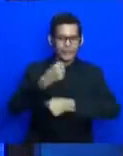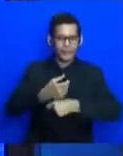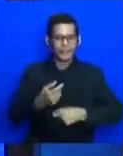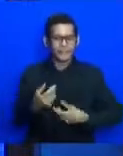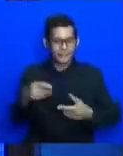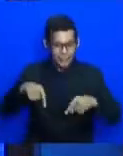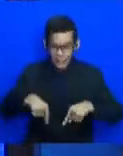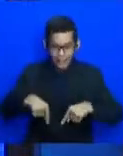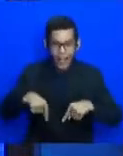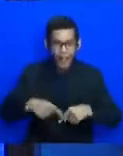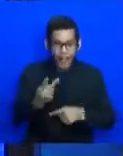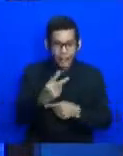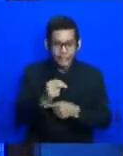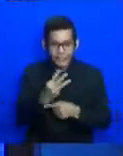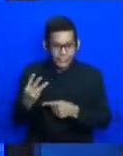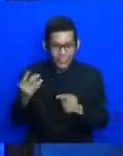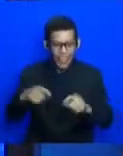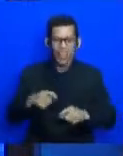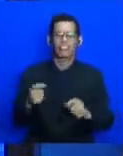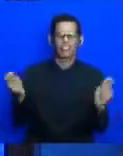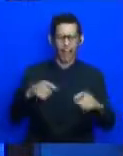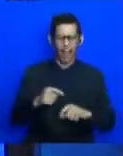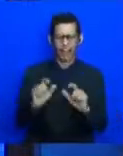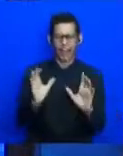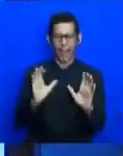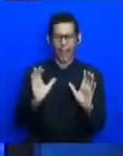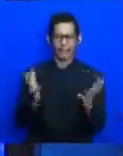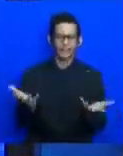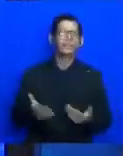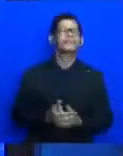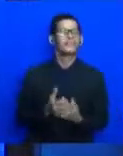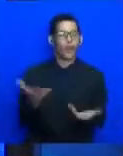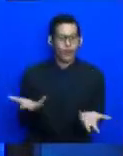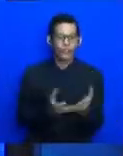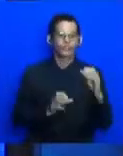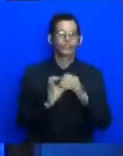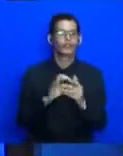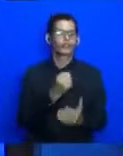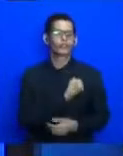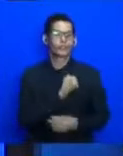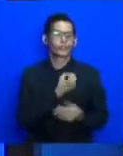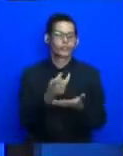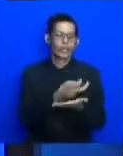2023? Claro que dá! Agora você acompanha o sorteio da Quina. Hoje, concurso